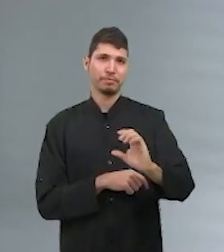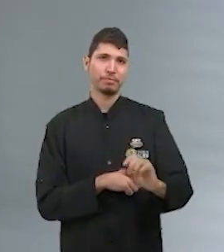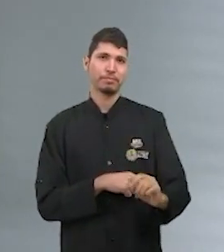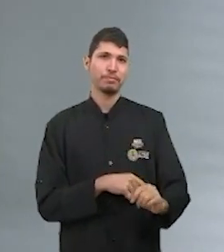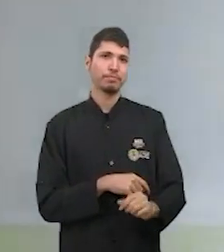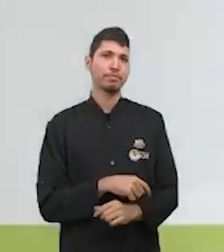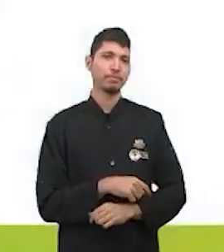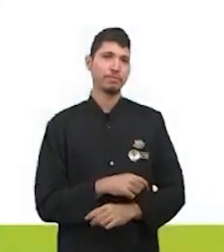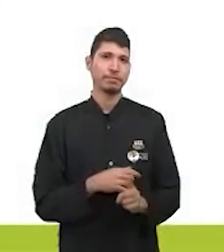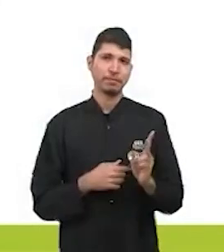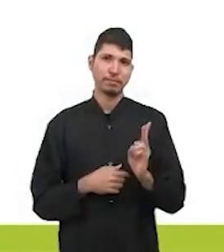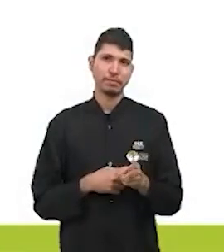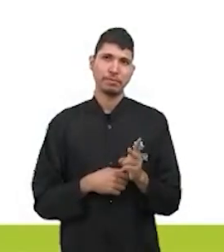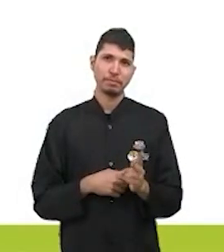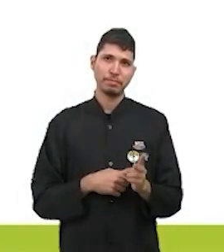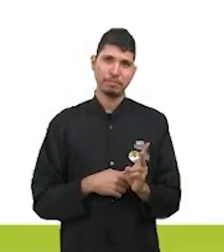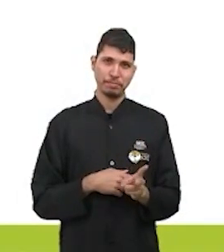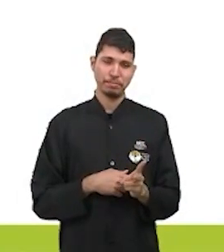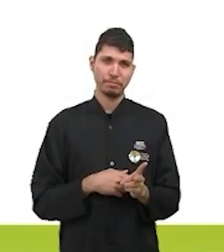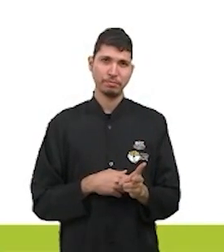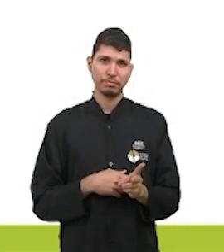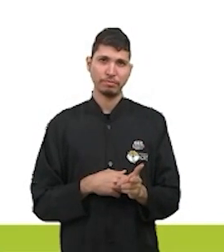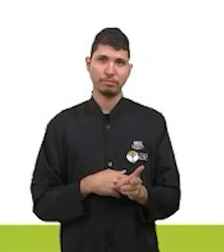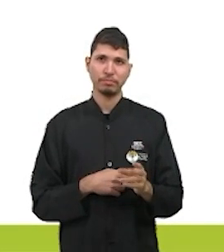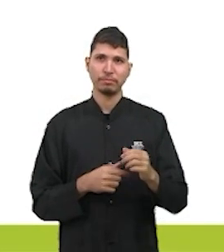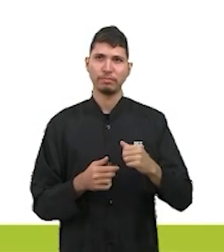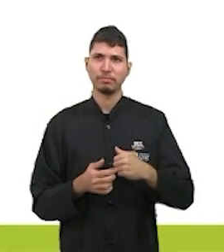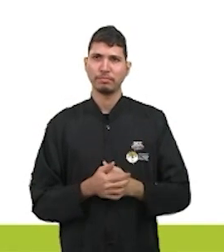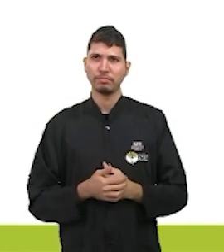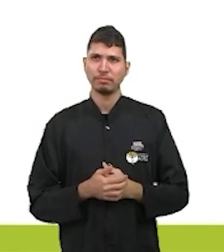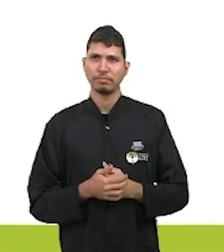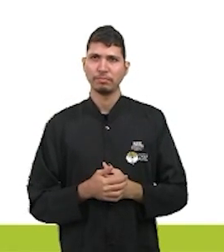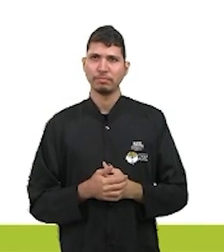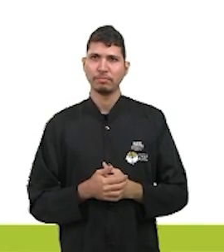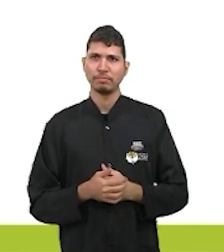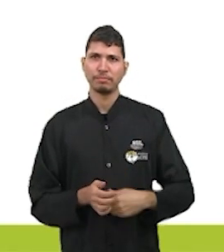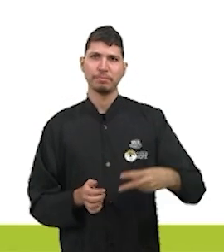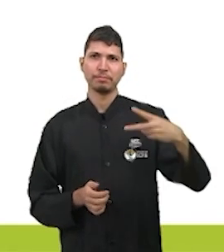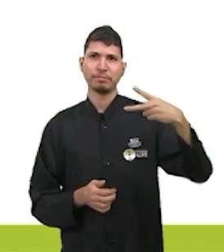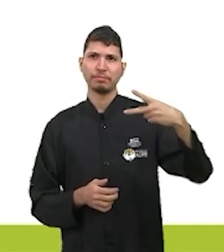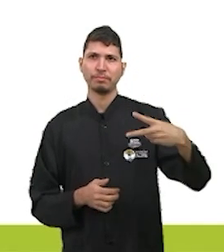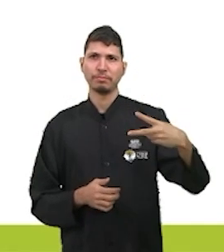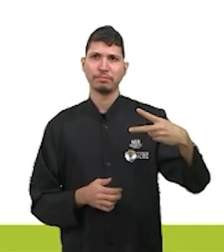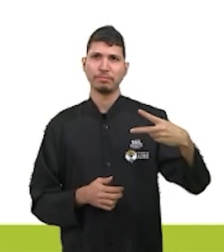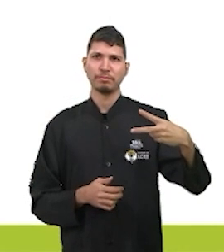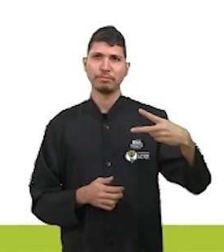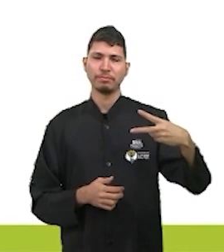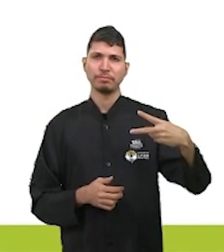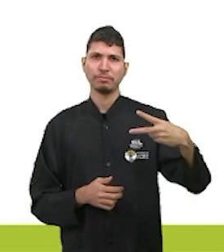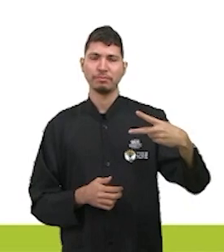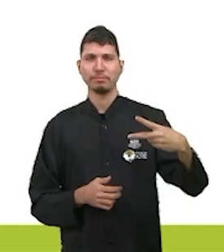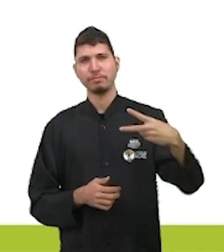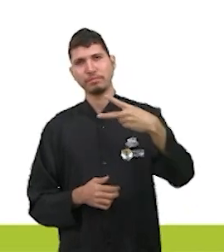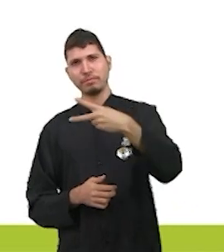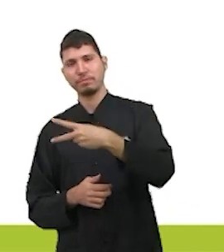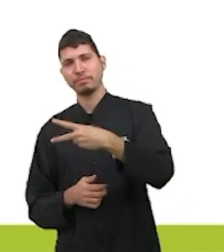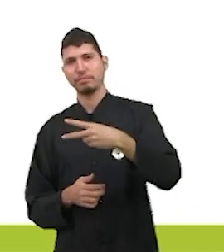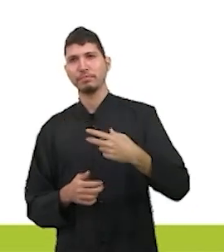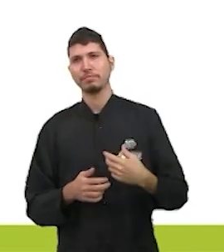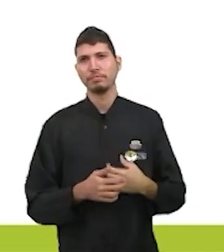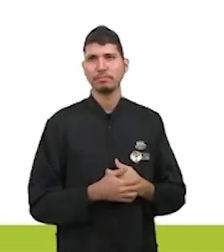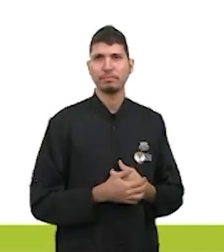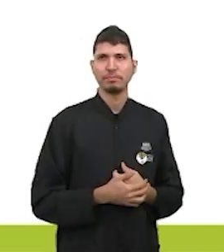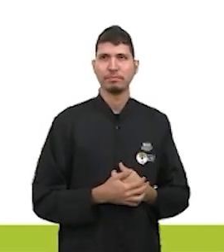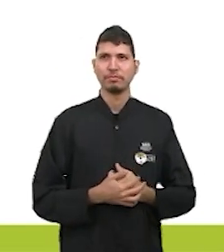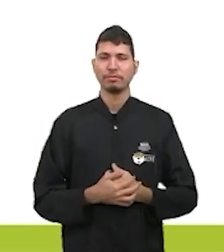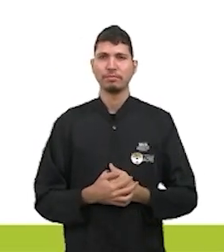para o maior, tá? Então, a gente obedeceu a ordem crescente, ok? Outra questão também aqui é